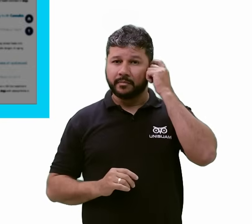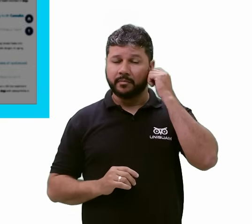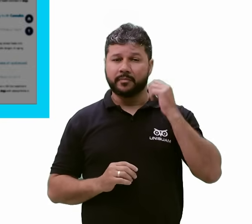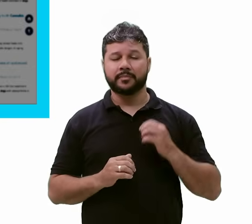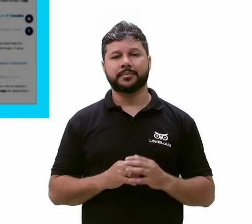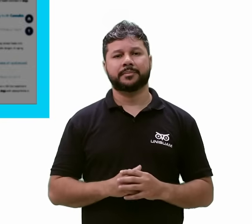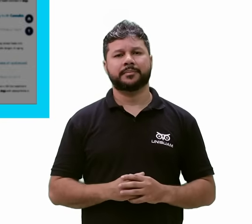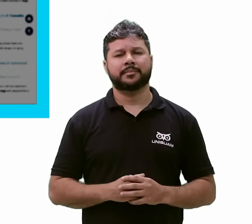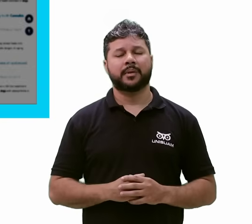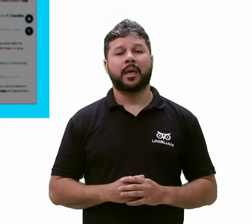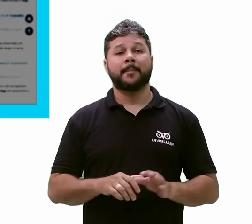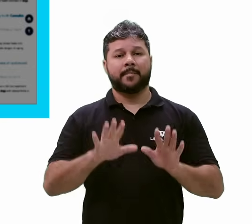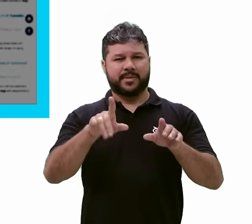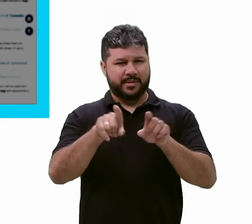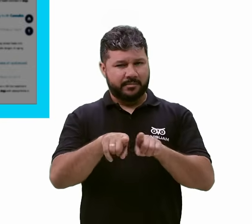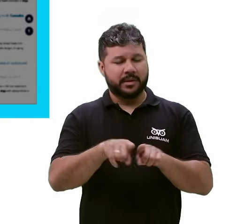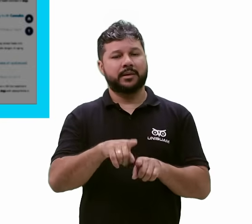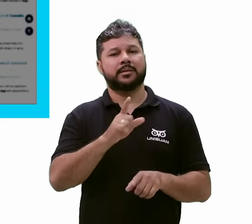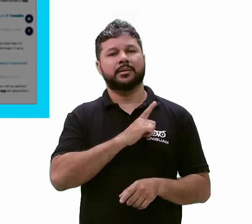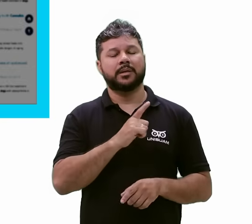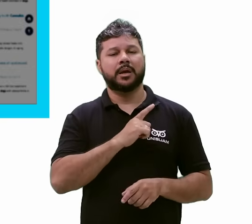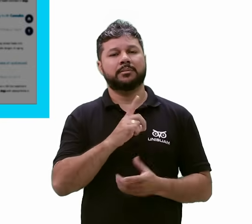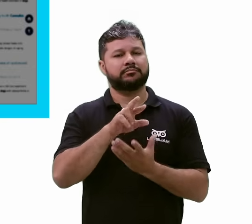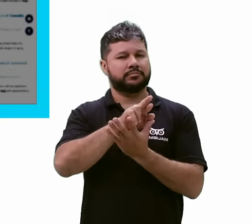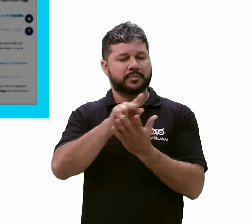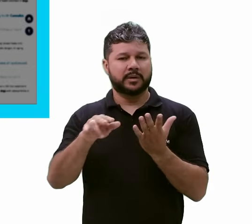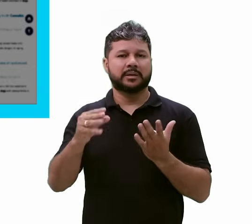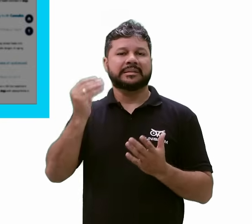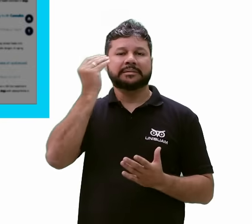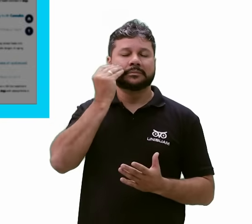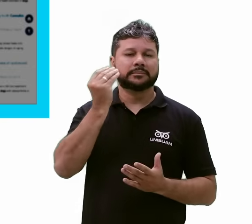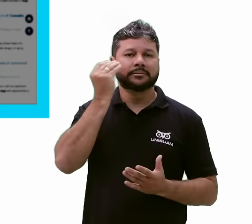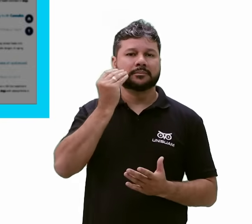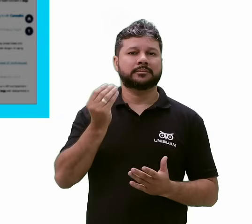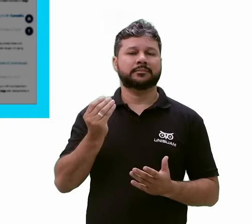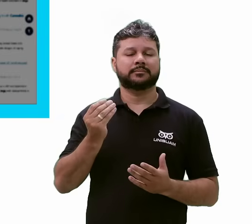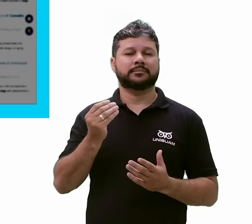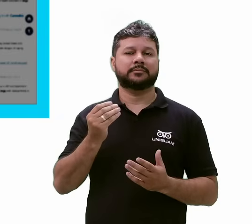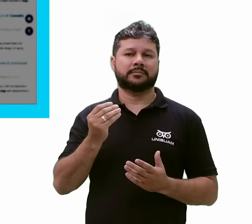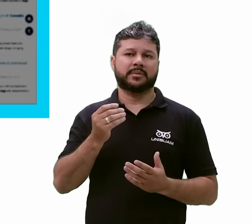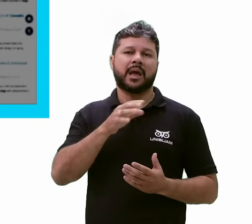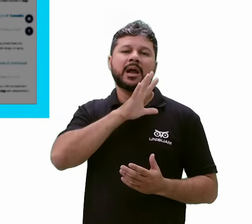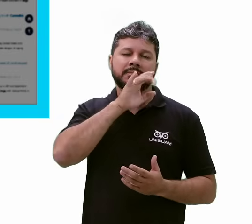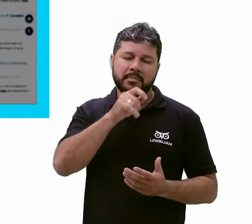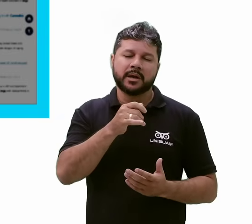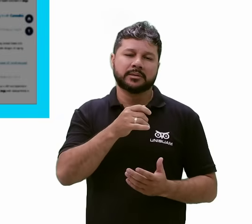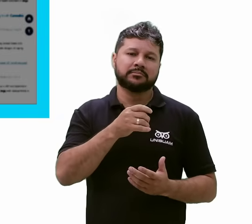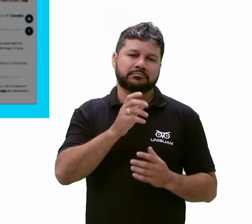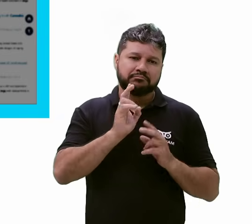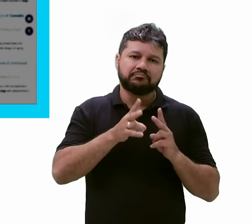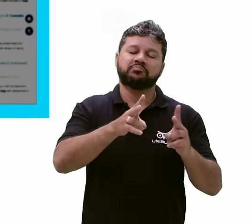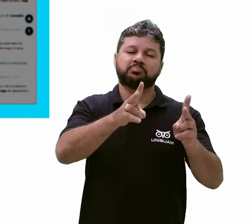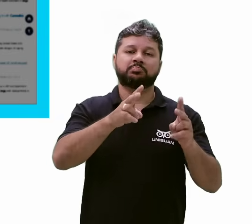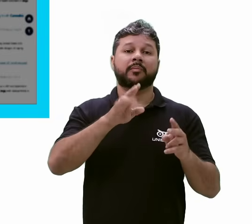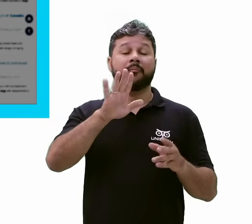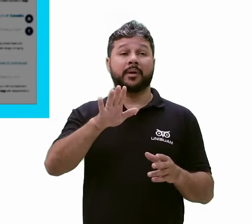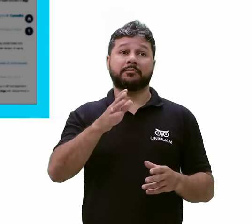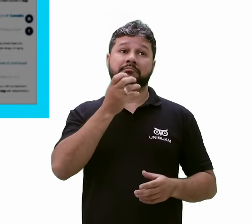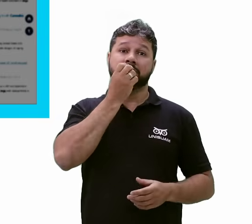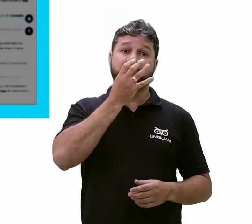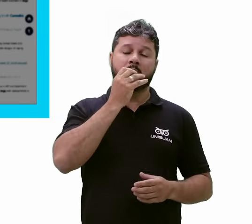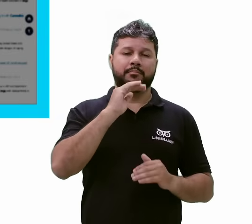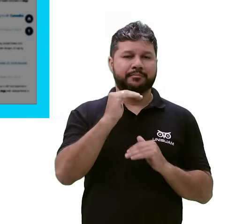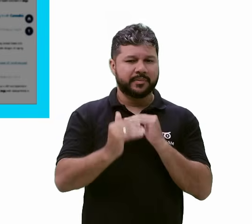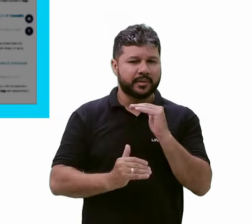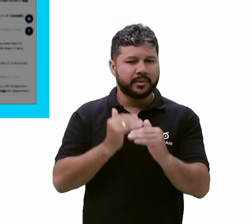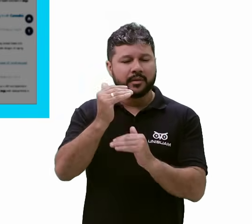Só que também, né, a gente tem muita coisa experimental nesses animais ainda, só que, né, ainda bem,